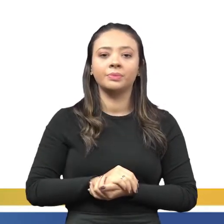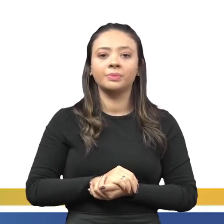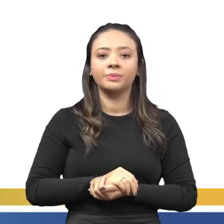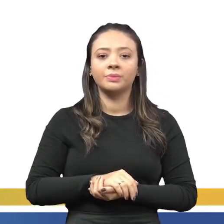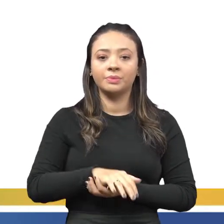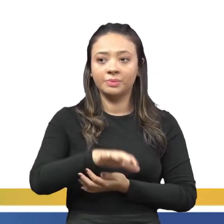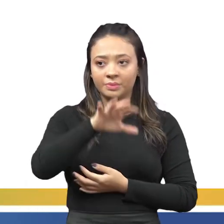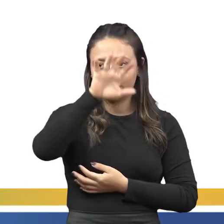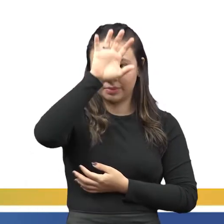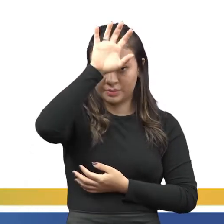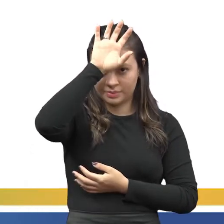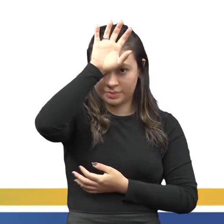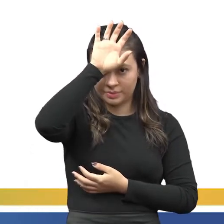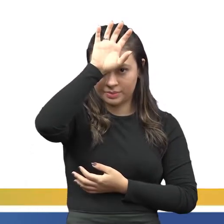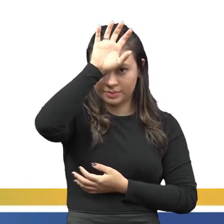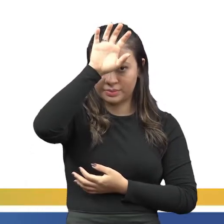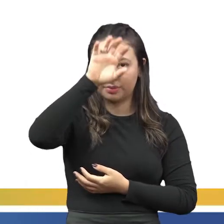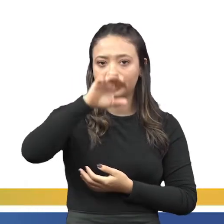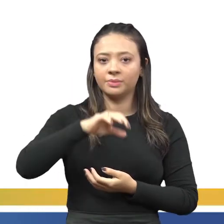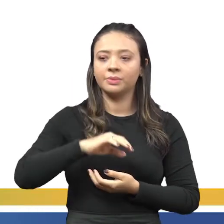farinha, ham,